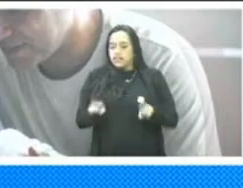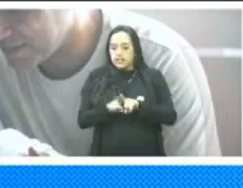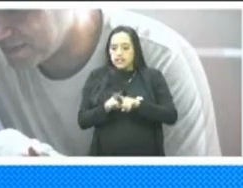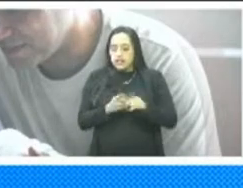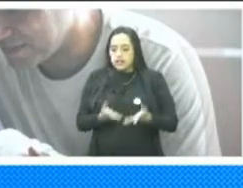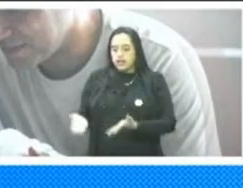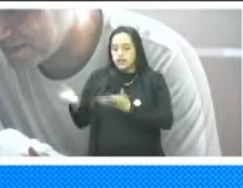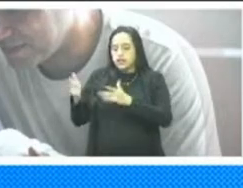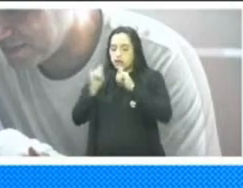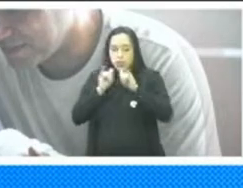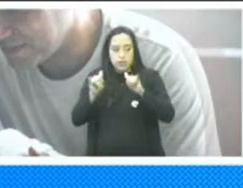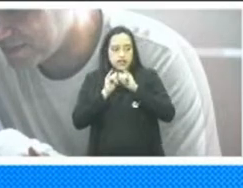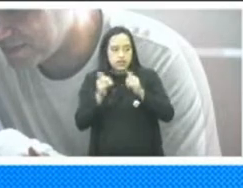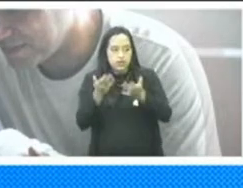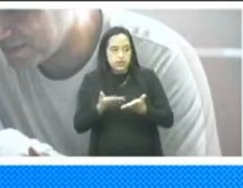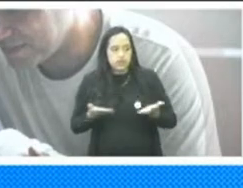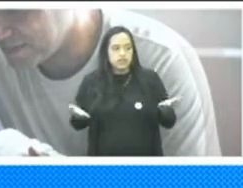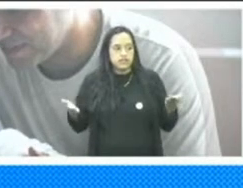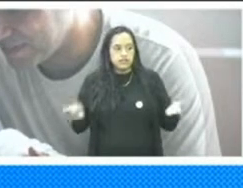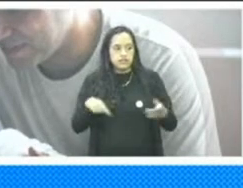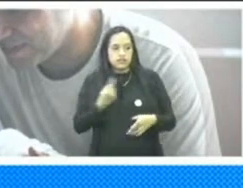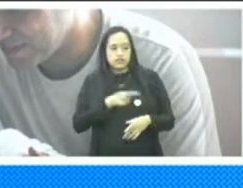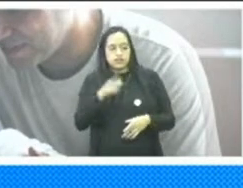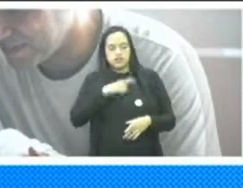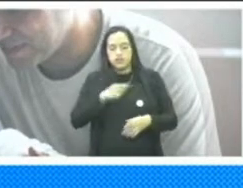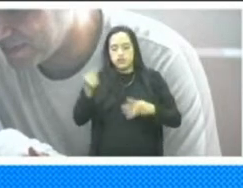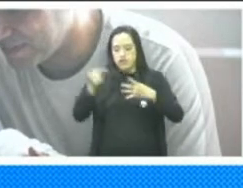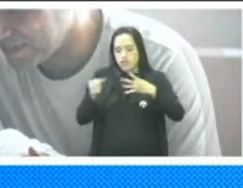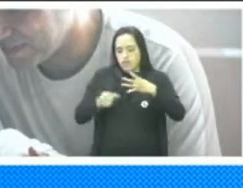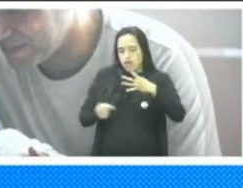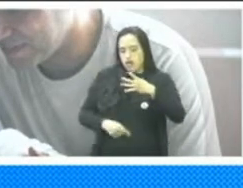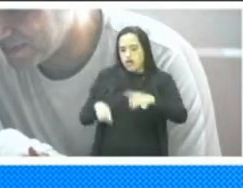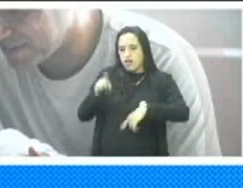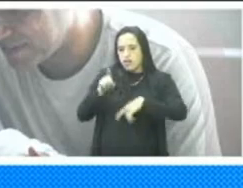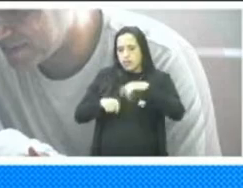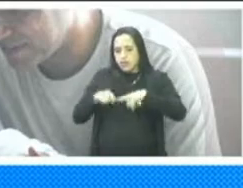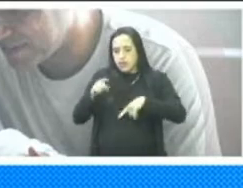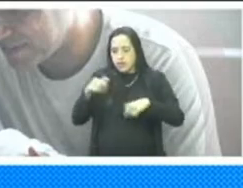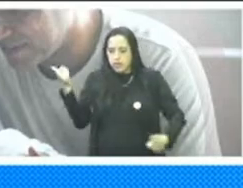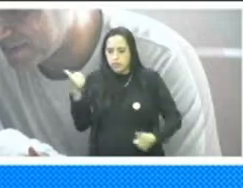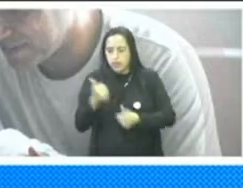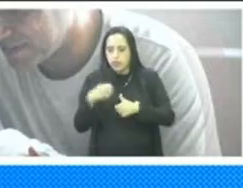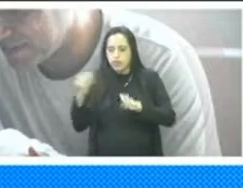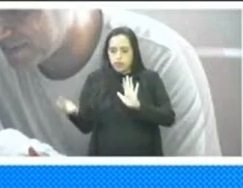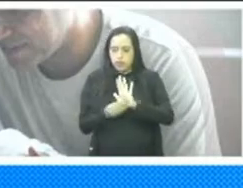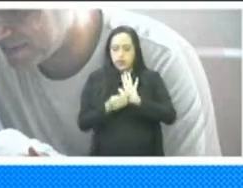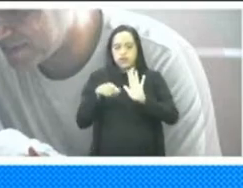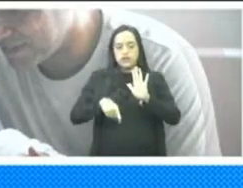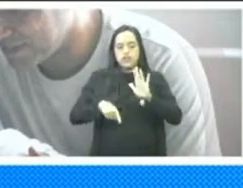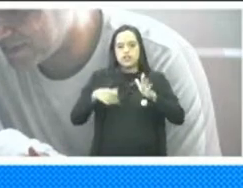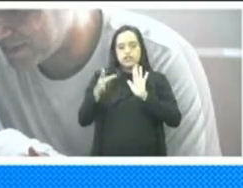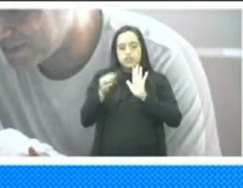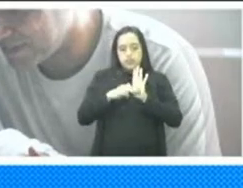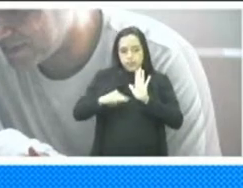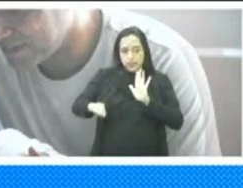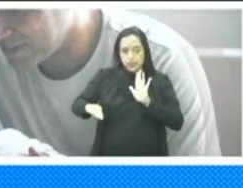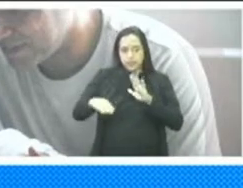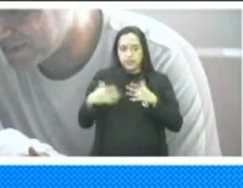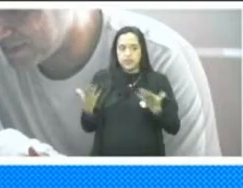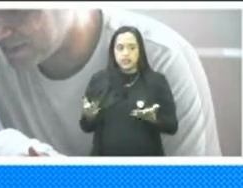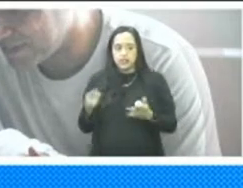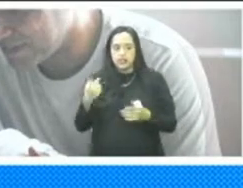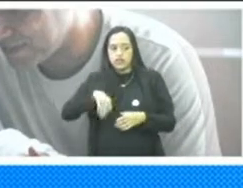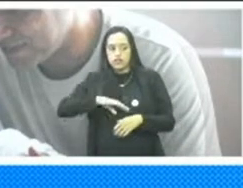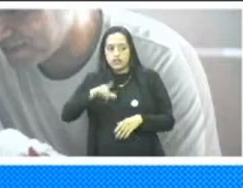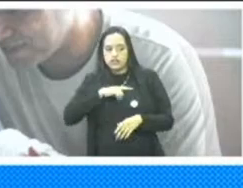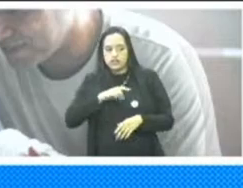Também compartilhar com vocês que nós temos vários materiais de apoio à implementação do método Canguru.